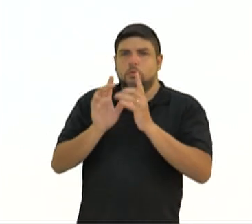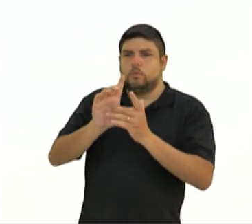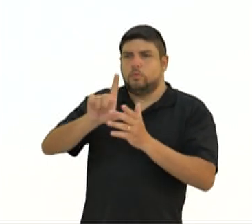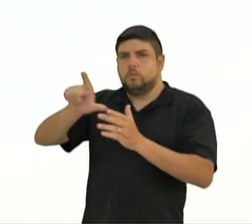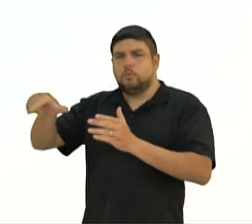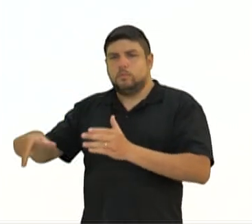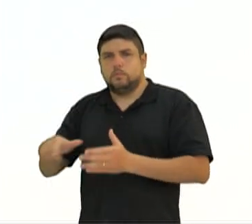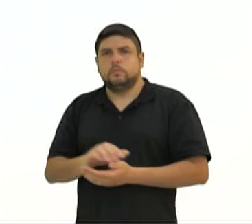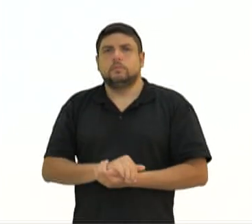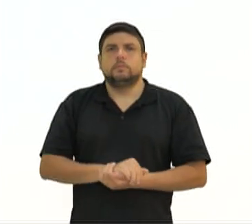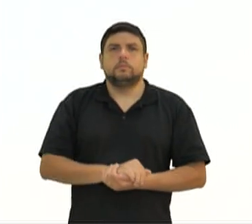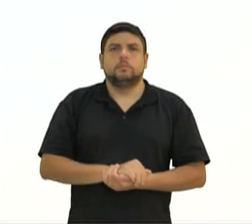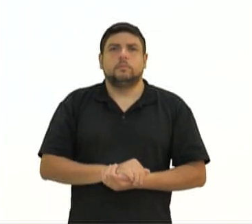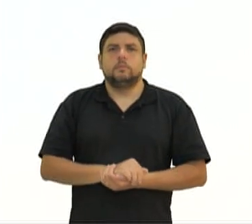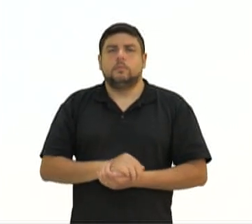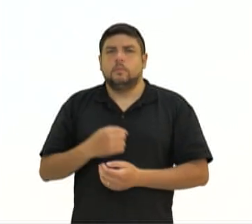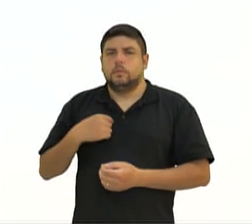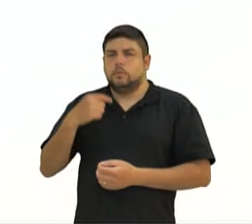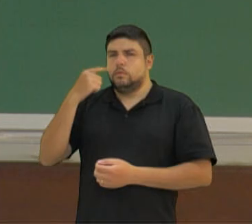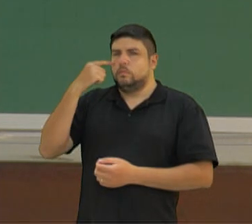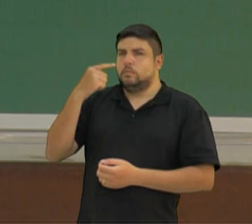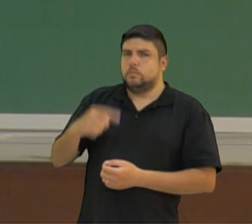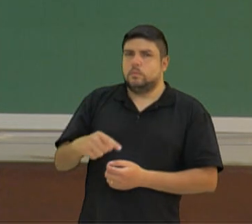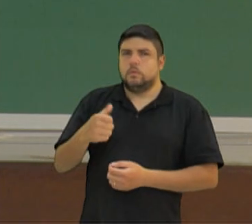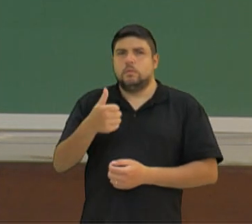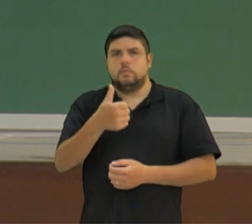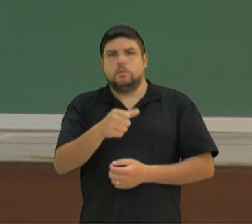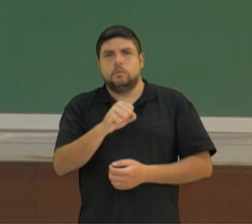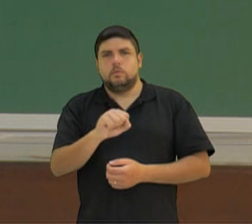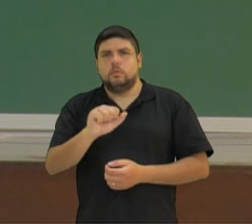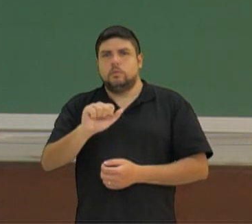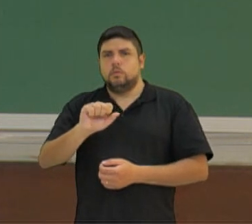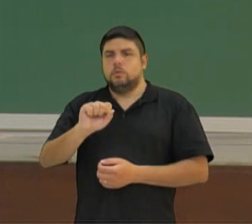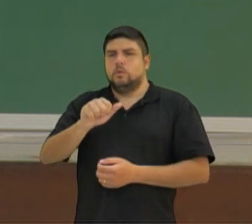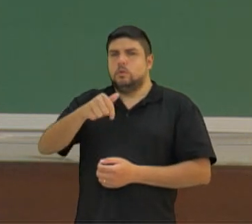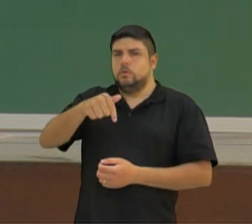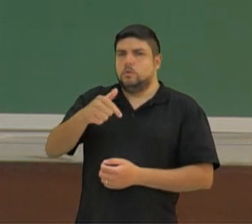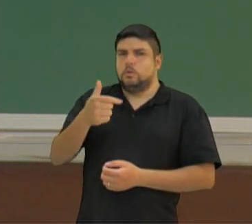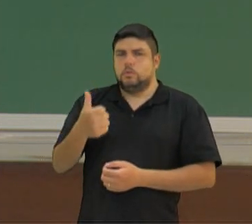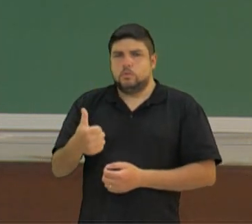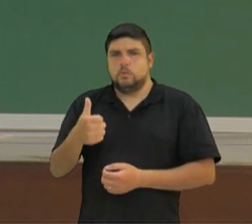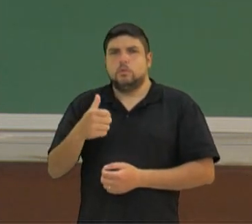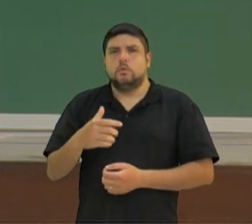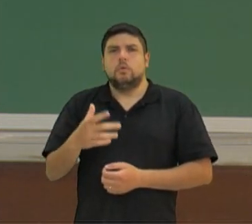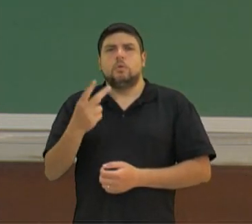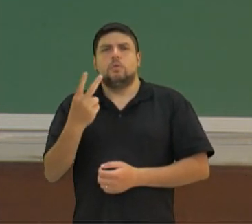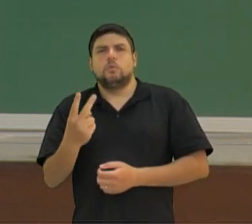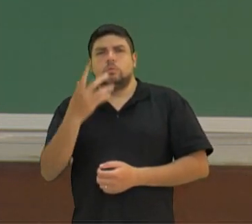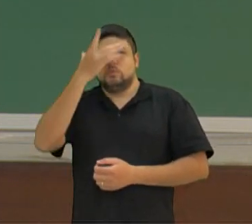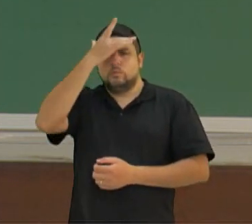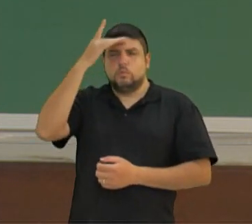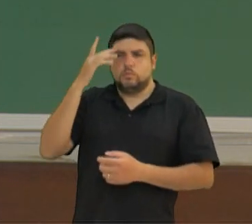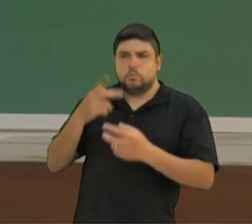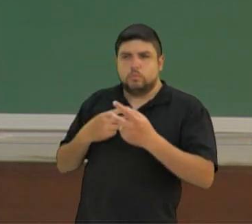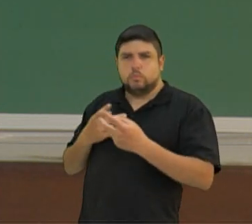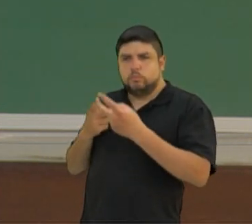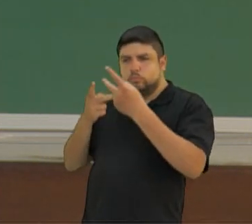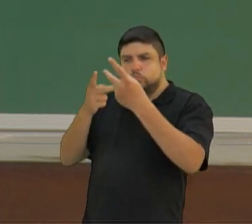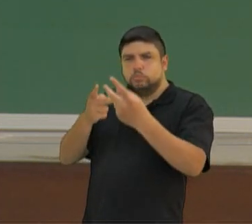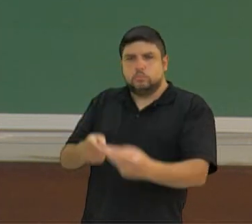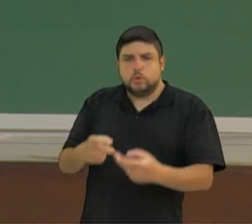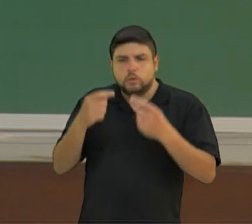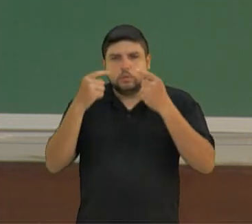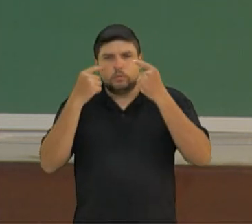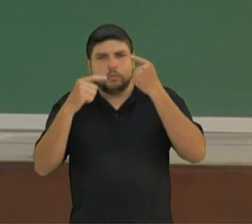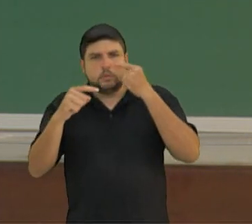Descoberta em 1871 por dois pesquisadores que visitavam a ilha, por Domingos Soares